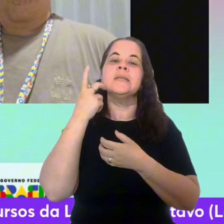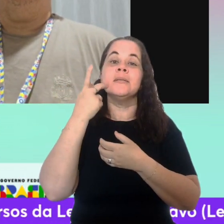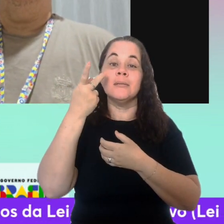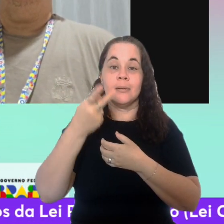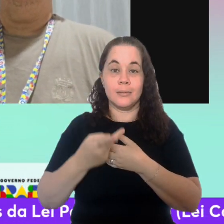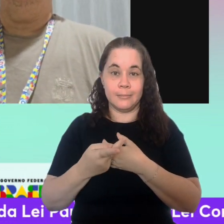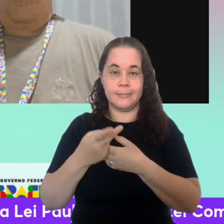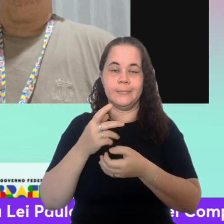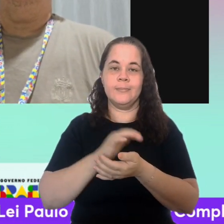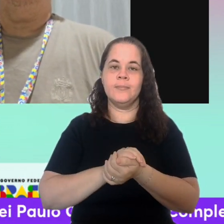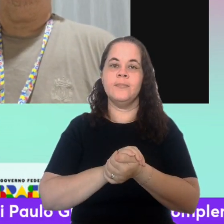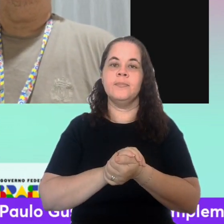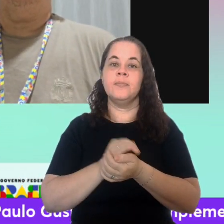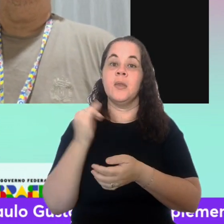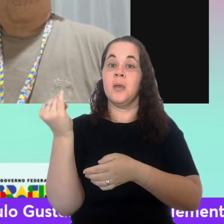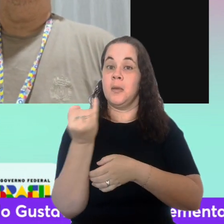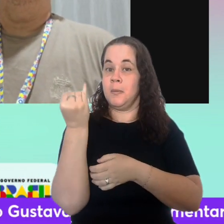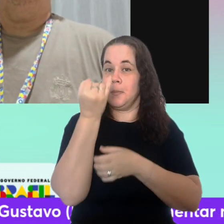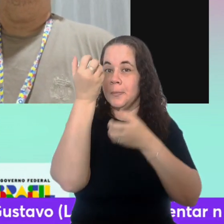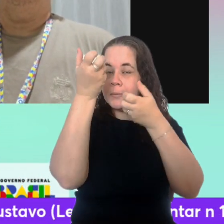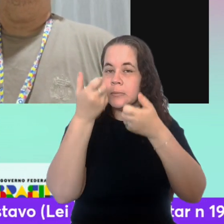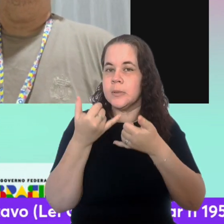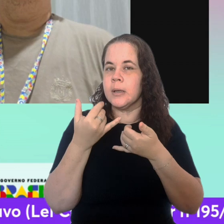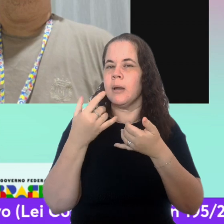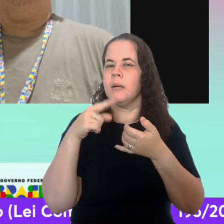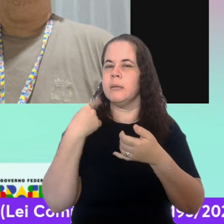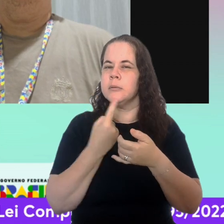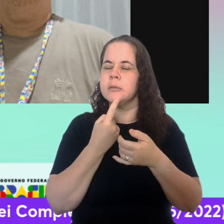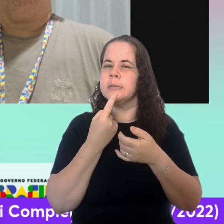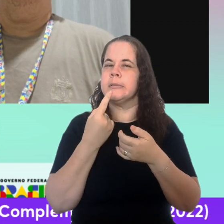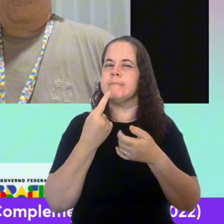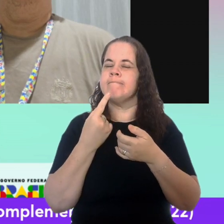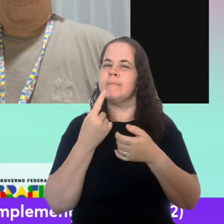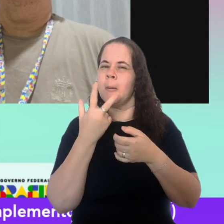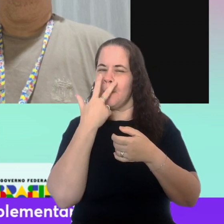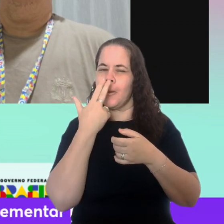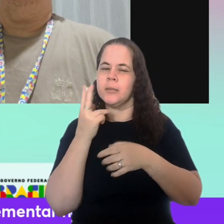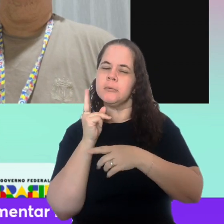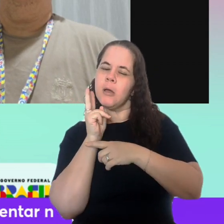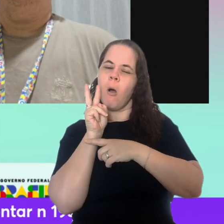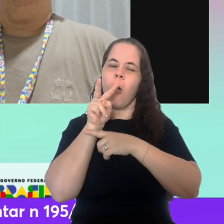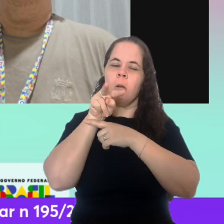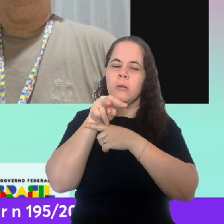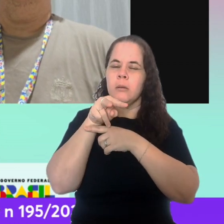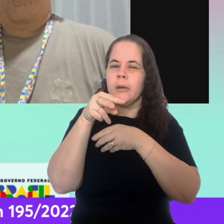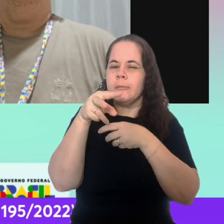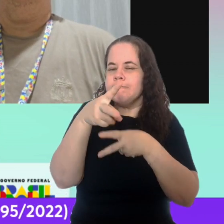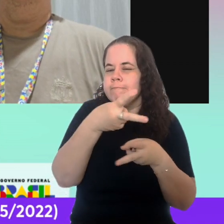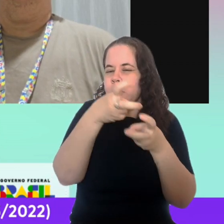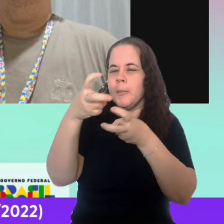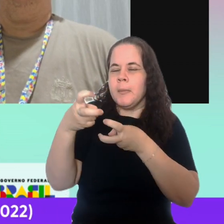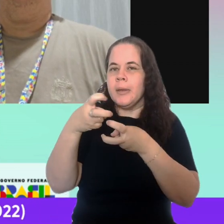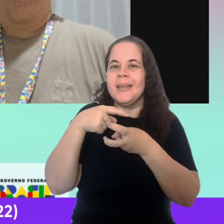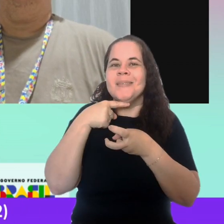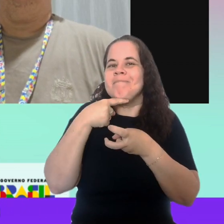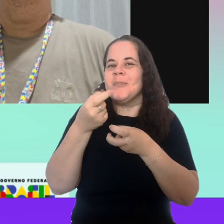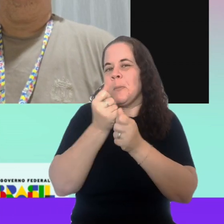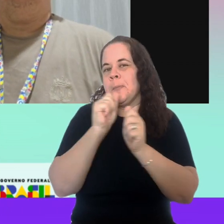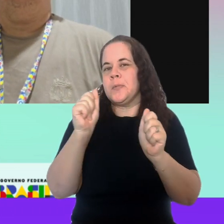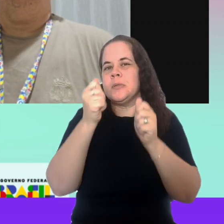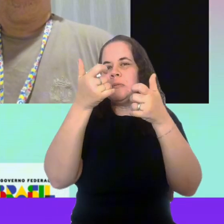gente falar que a gente vai fazer esse recorte, ele tem um olhar, a gente não consegue falar sobre todos os